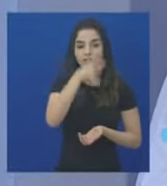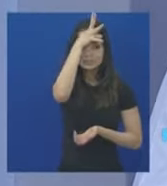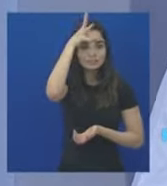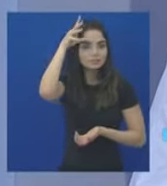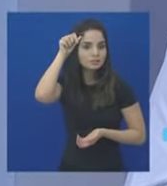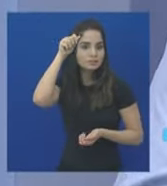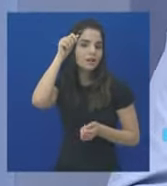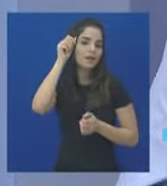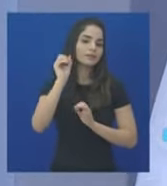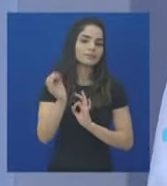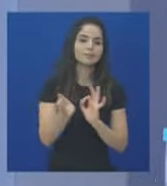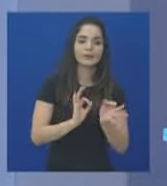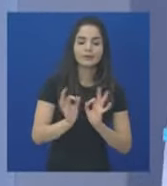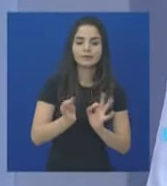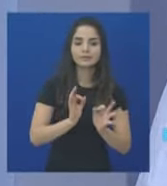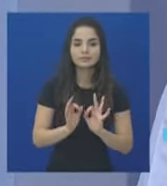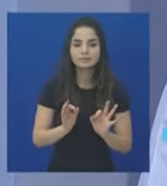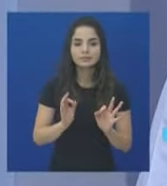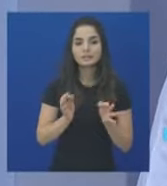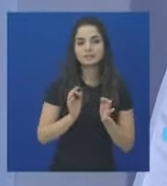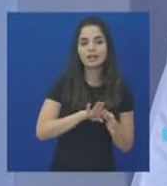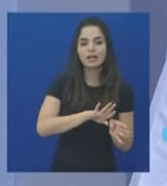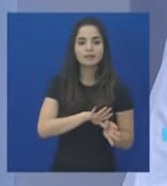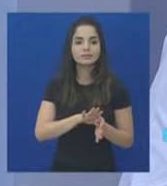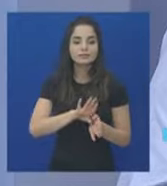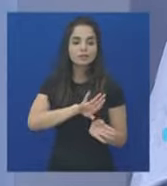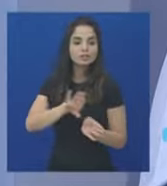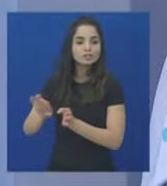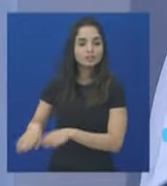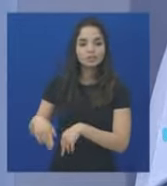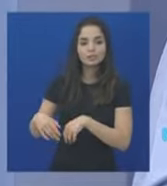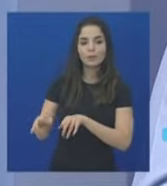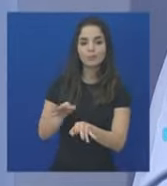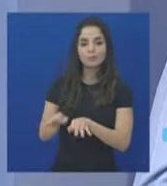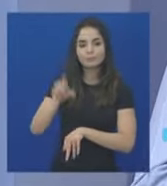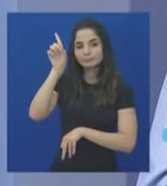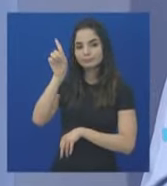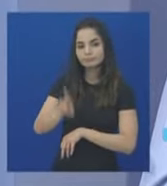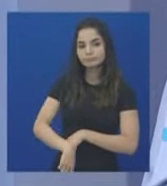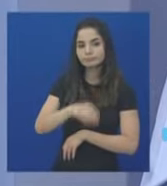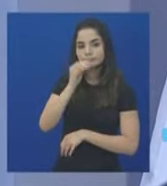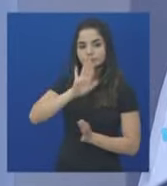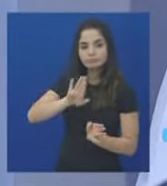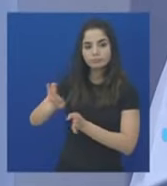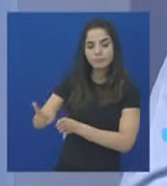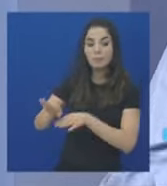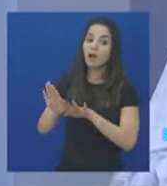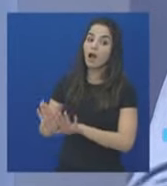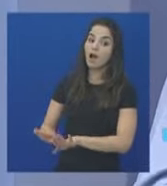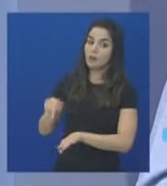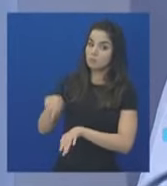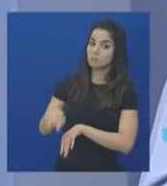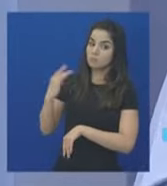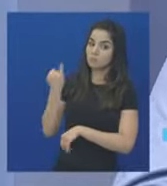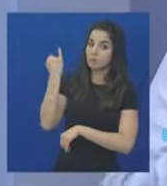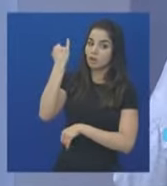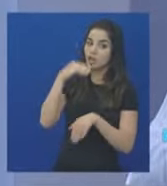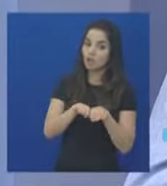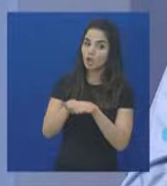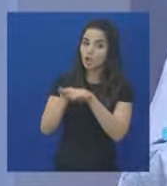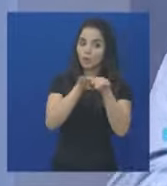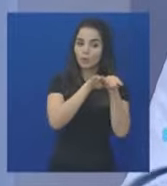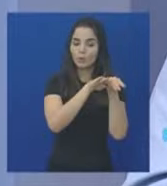os projetos e deixam o plano diretor de lado. Como se o plano diretor não fosse uma normatização para que os prefeitos,